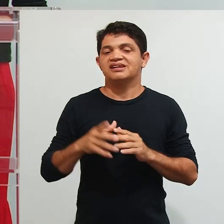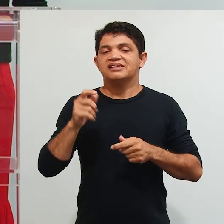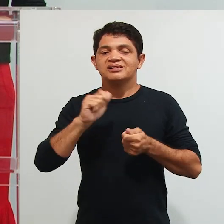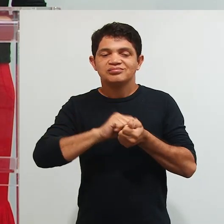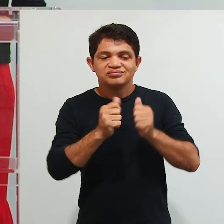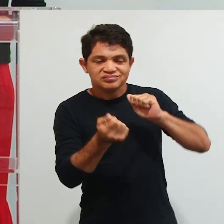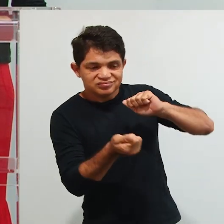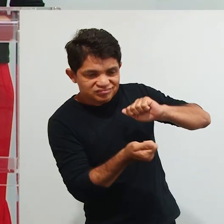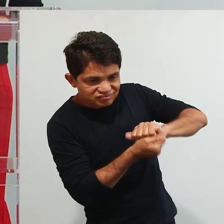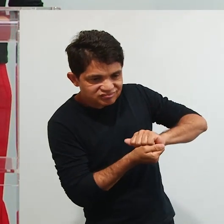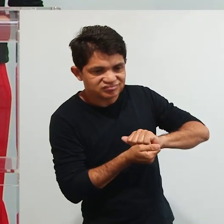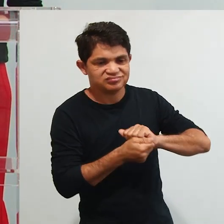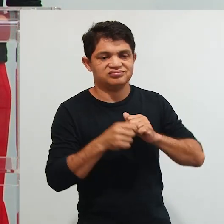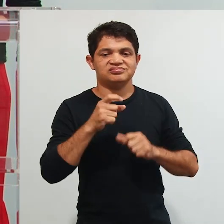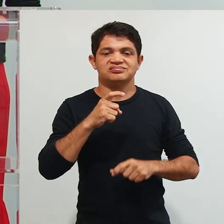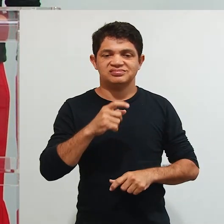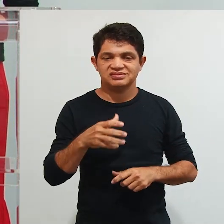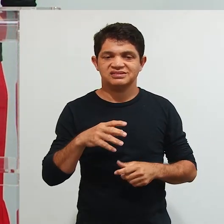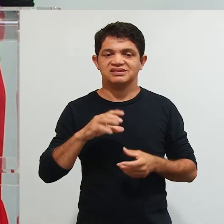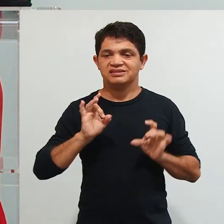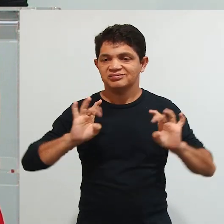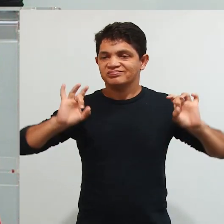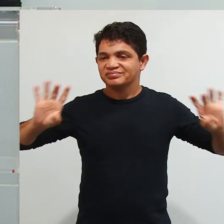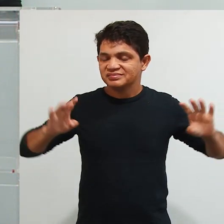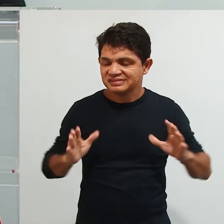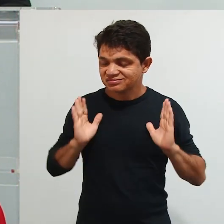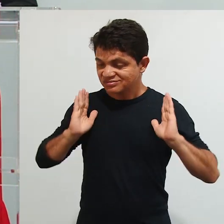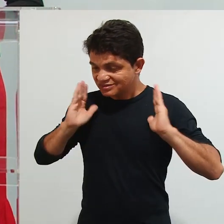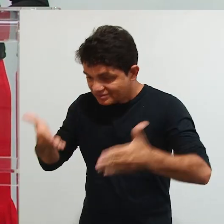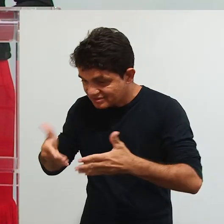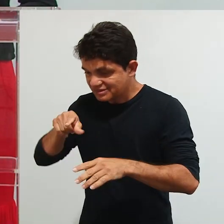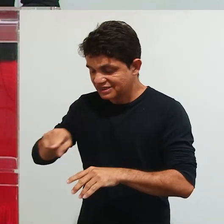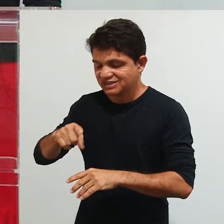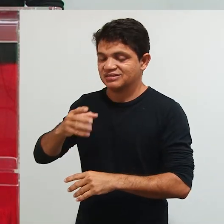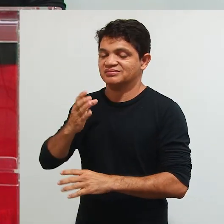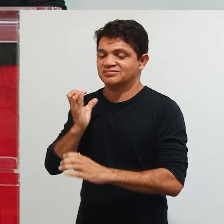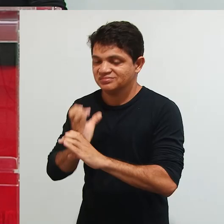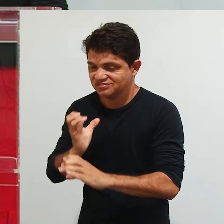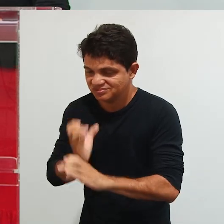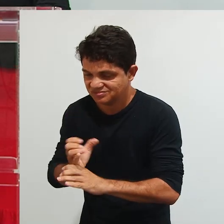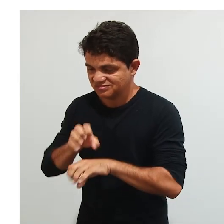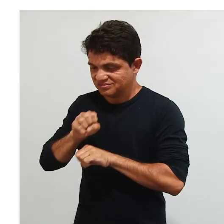enquadram nessas dificuldades específicas, que nós vamos entender agora.